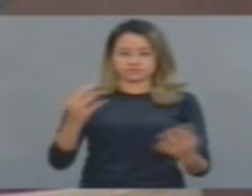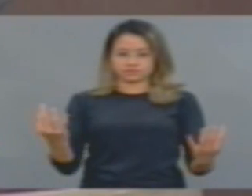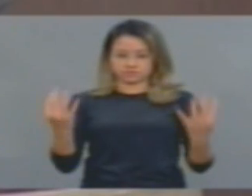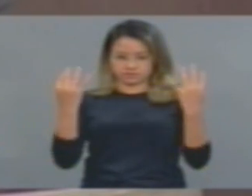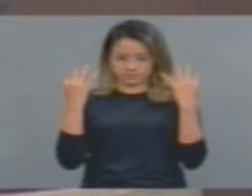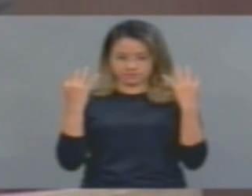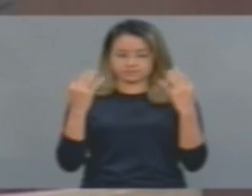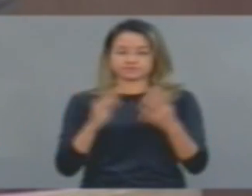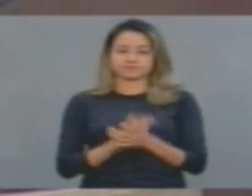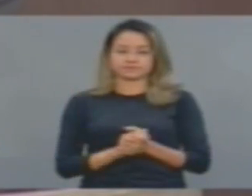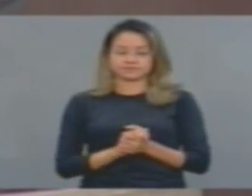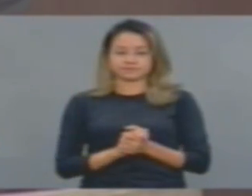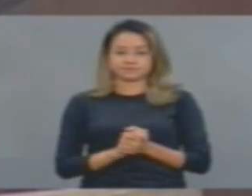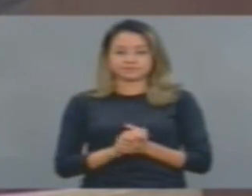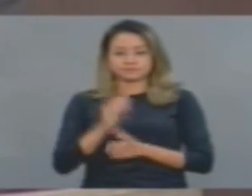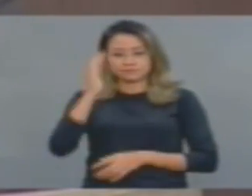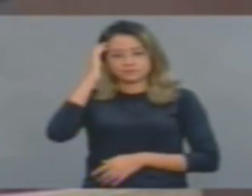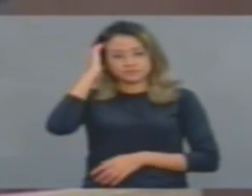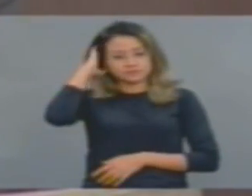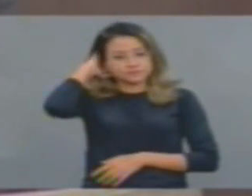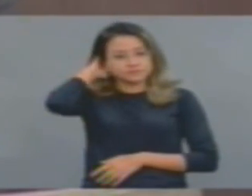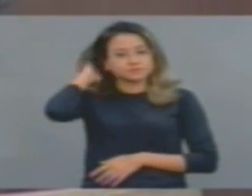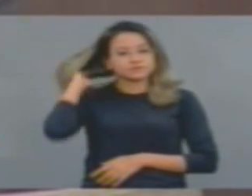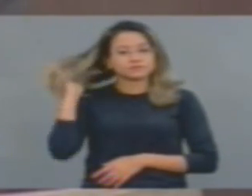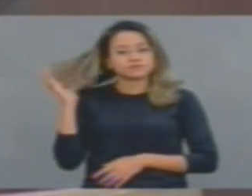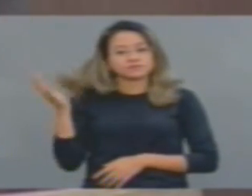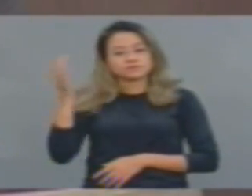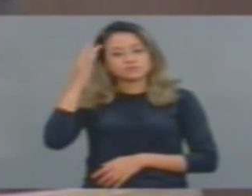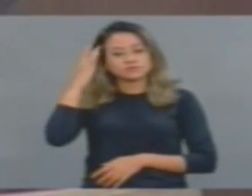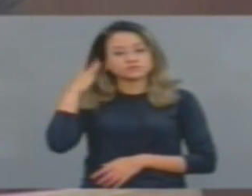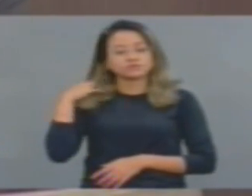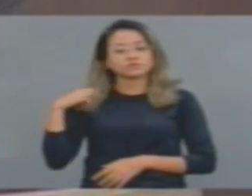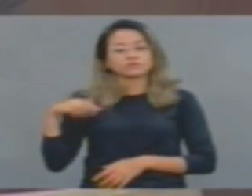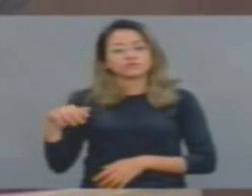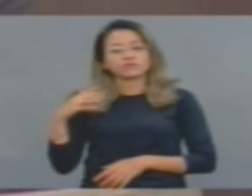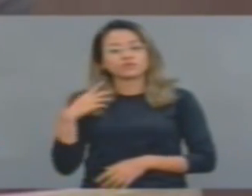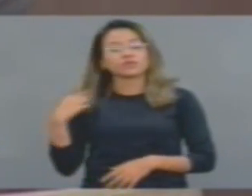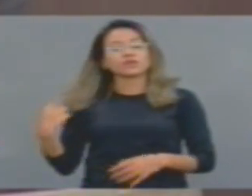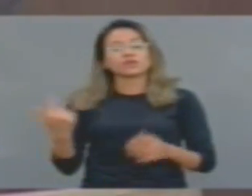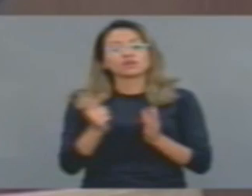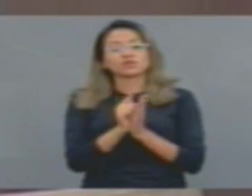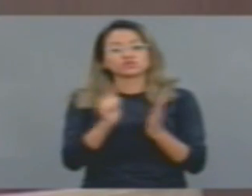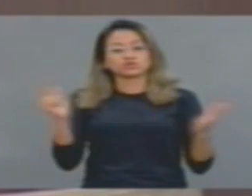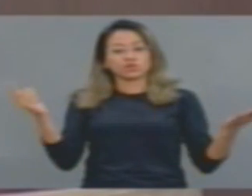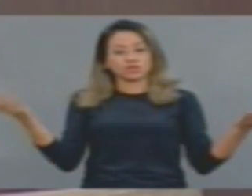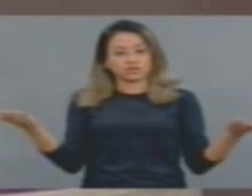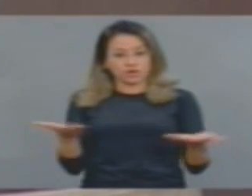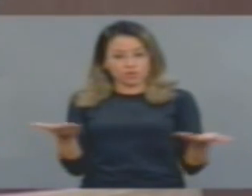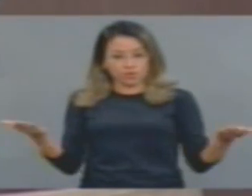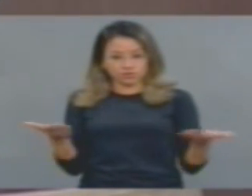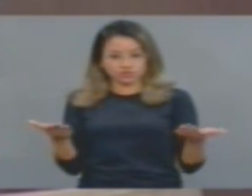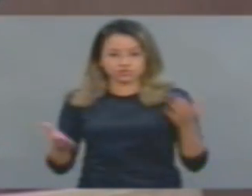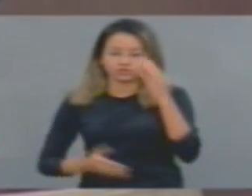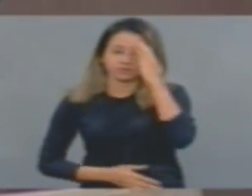nossa maior atenção. Os jornais de hoje, dentre eles aqui eu